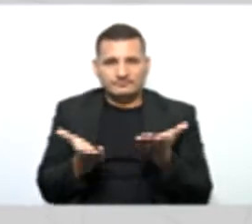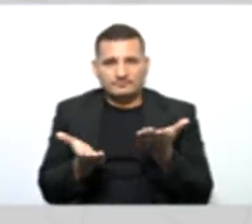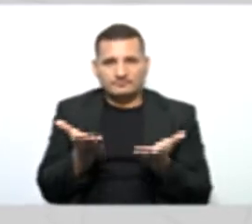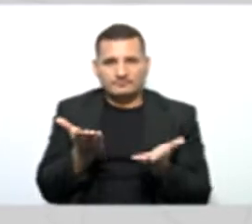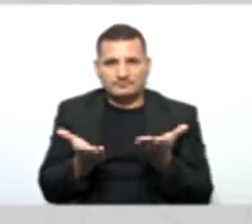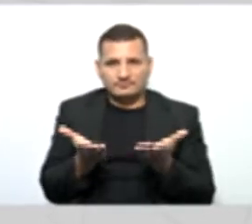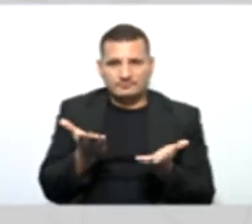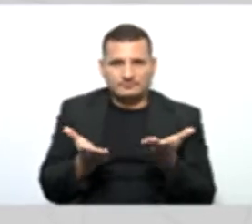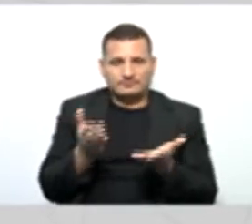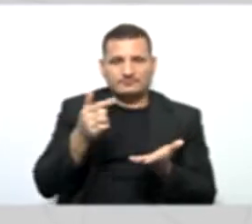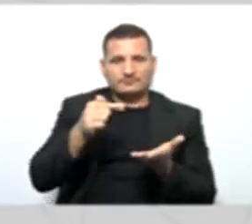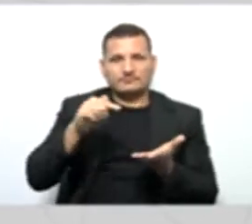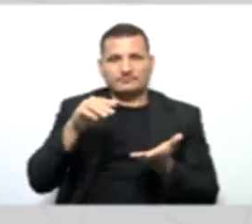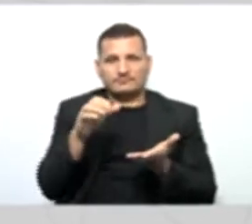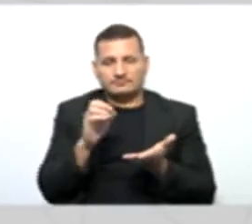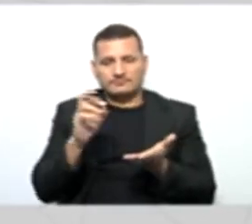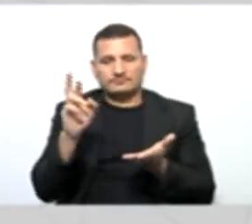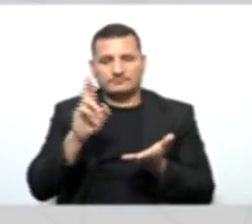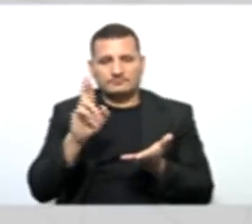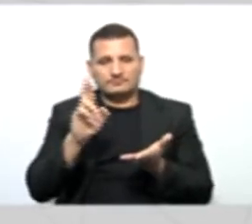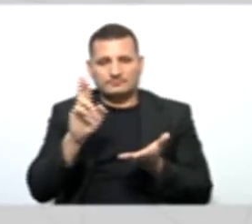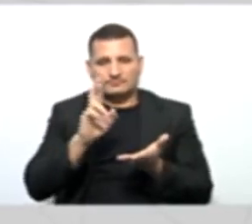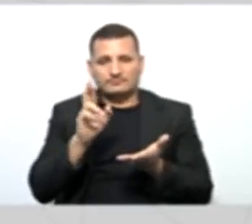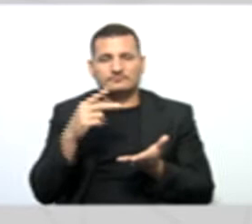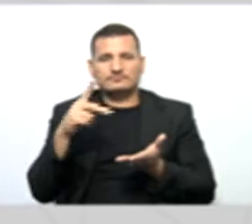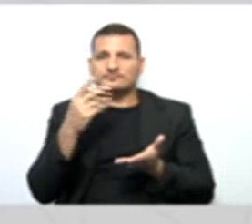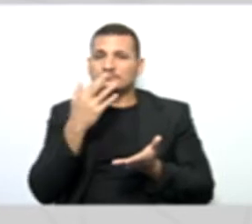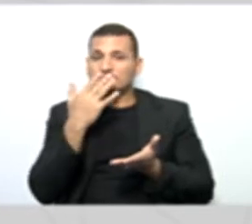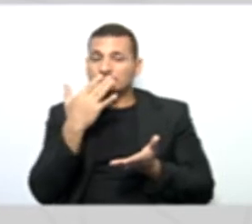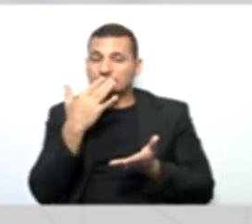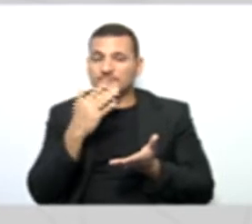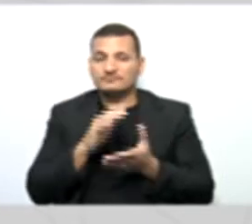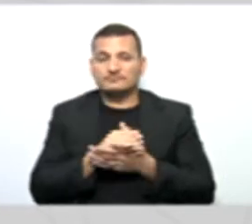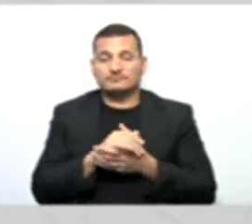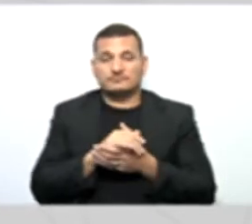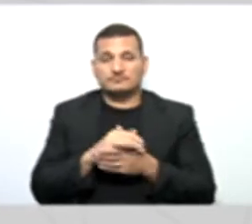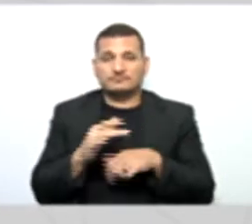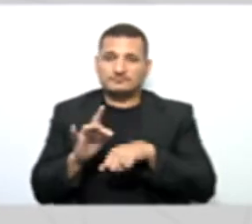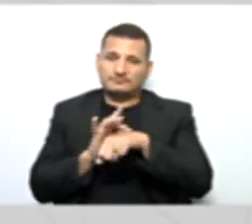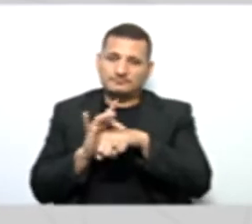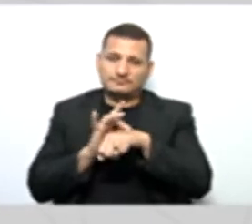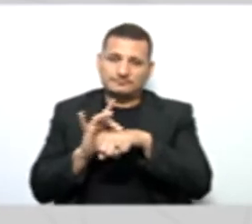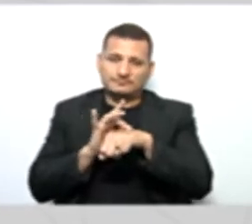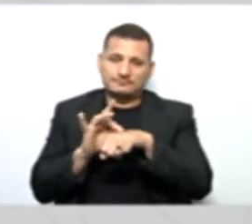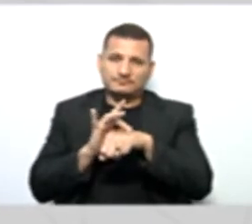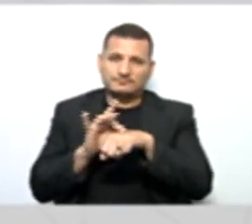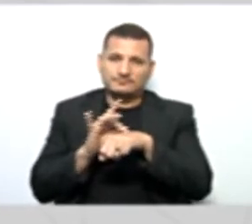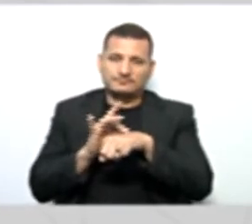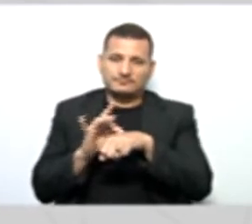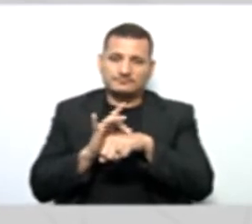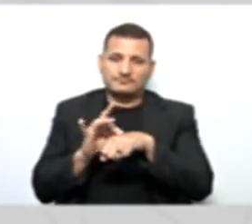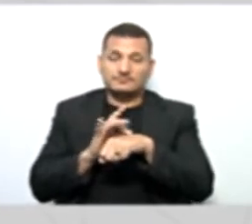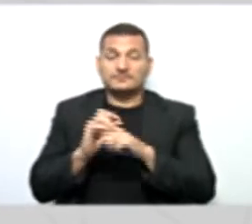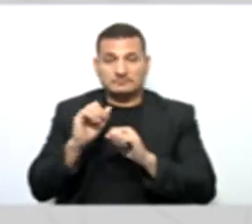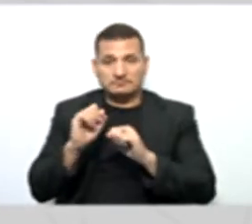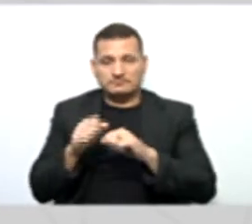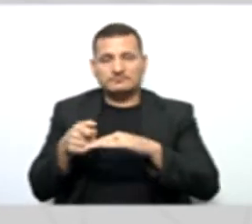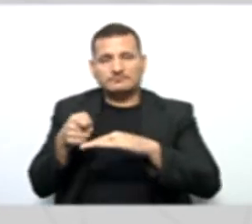de R$70 e sua cor seria preta. E nós poderíamos